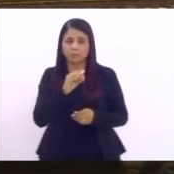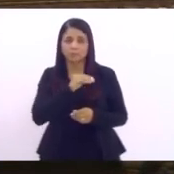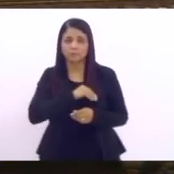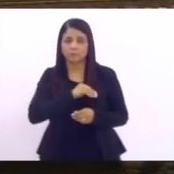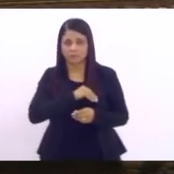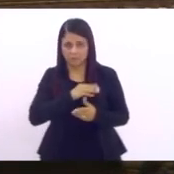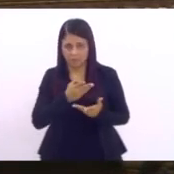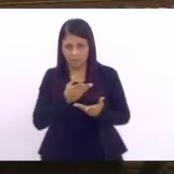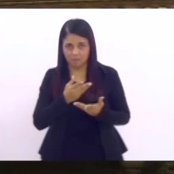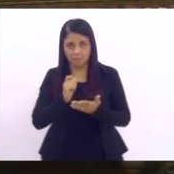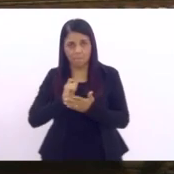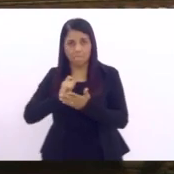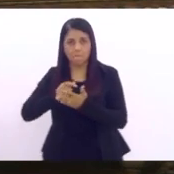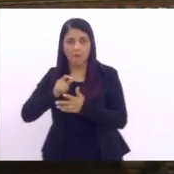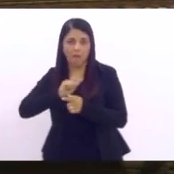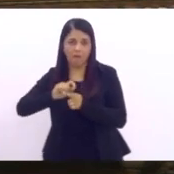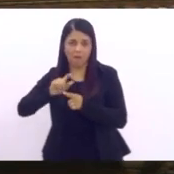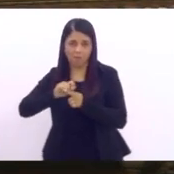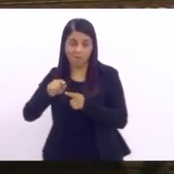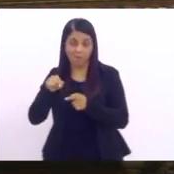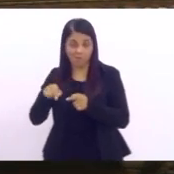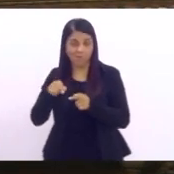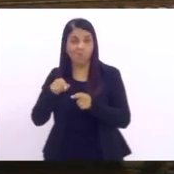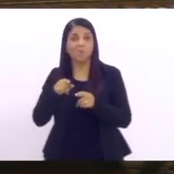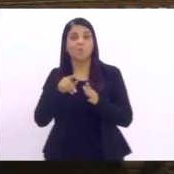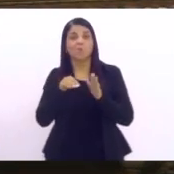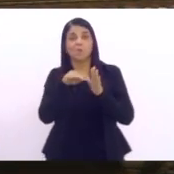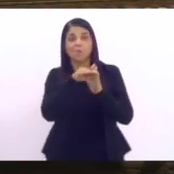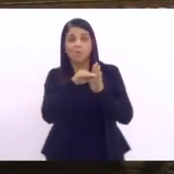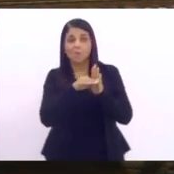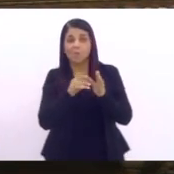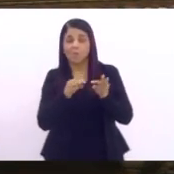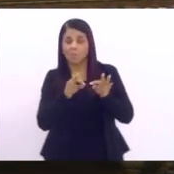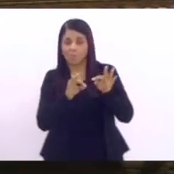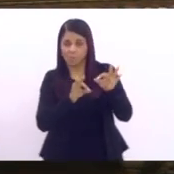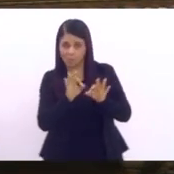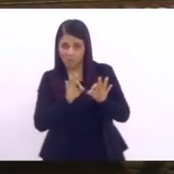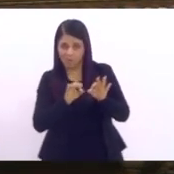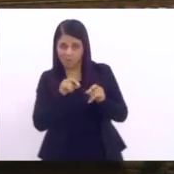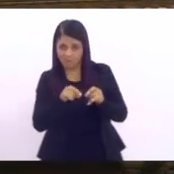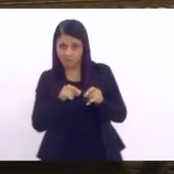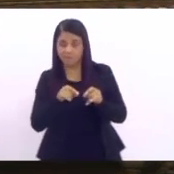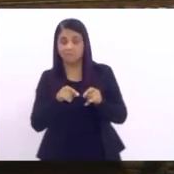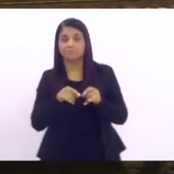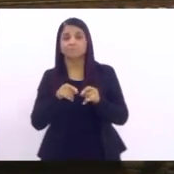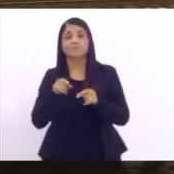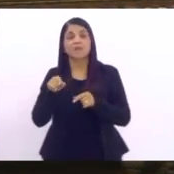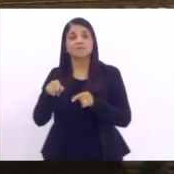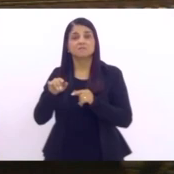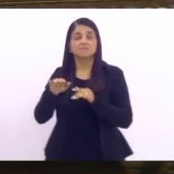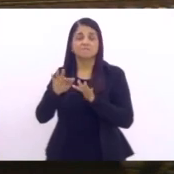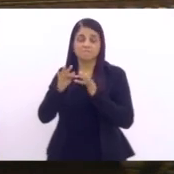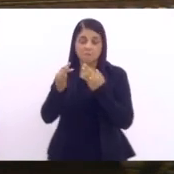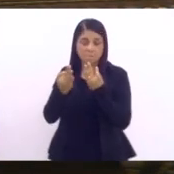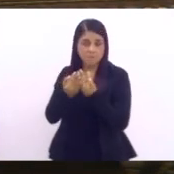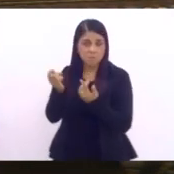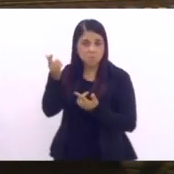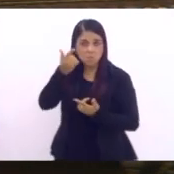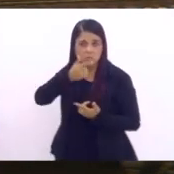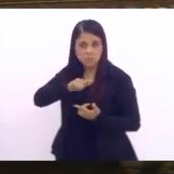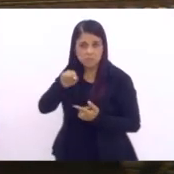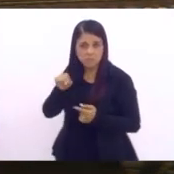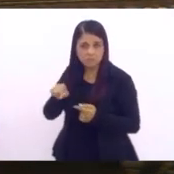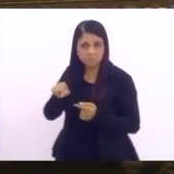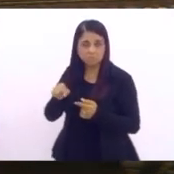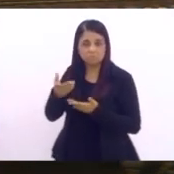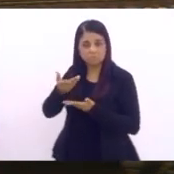combater justamente isso, senhora presidente, para que essas famílias possam trocar, muitas das vezes, o